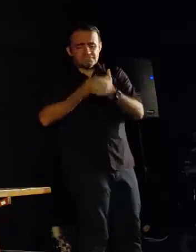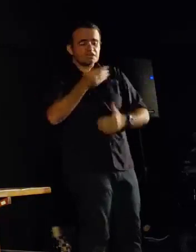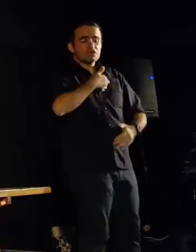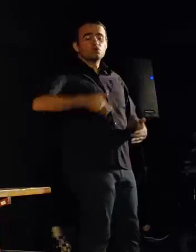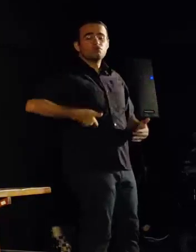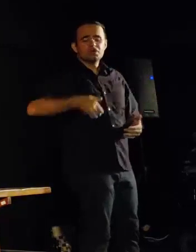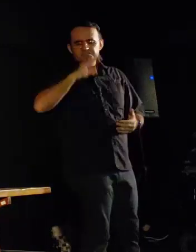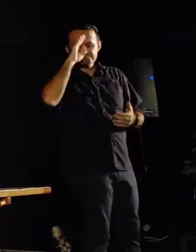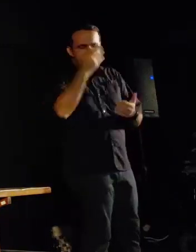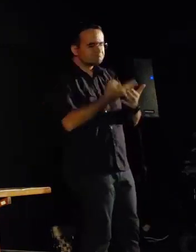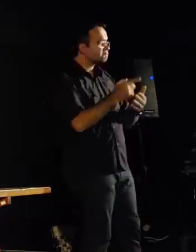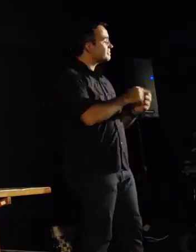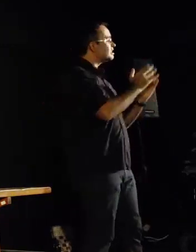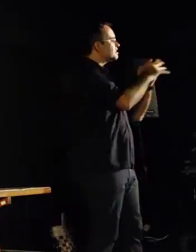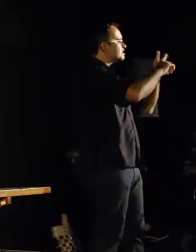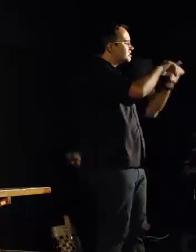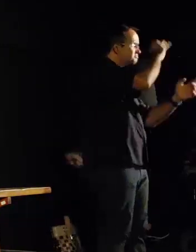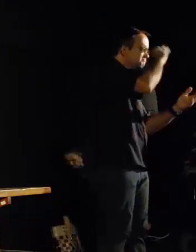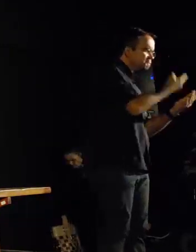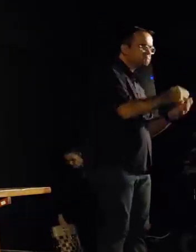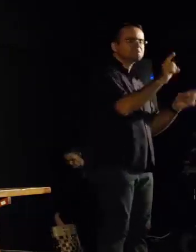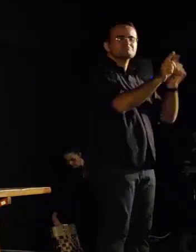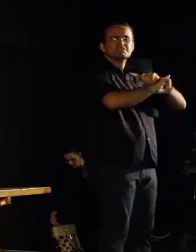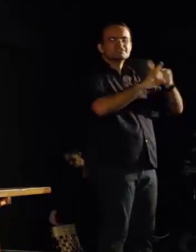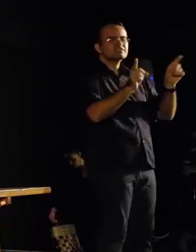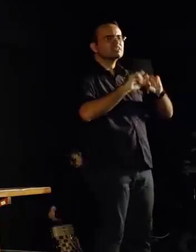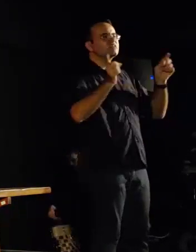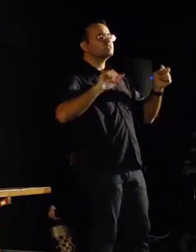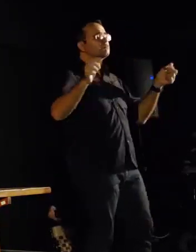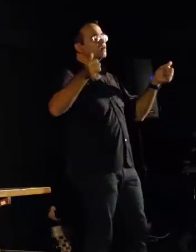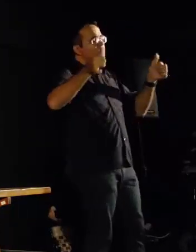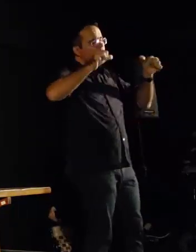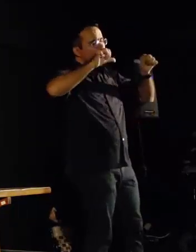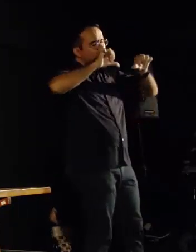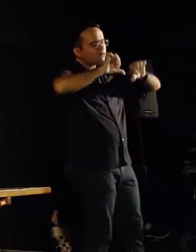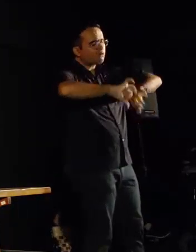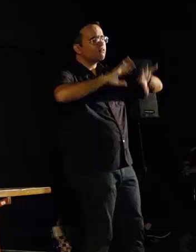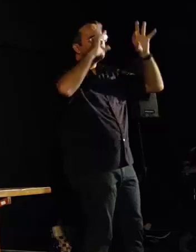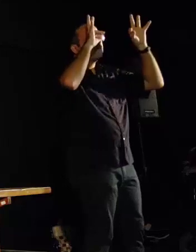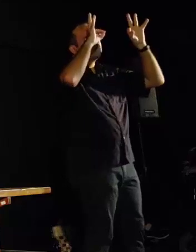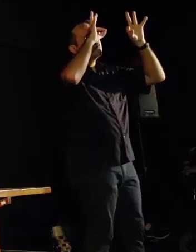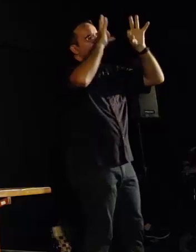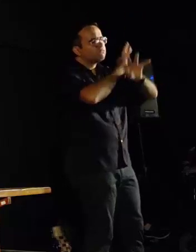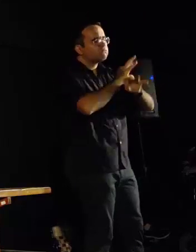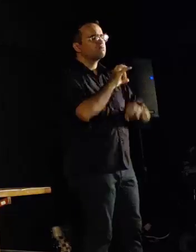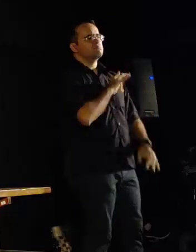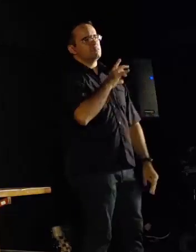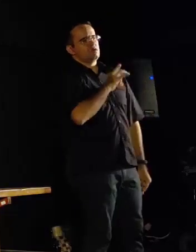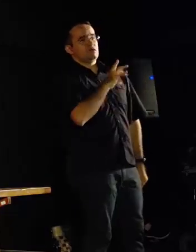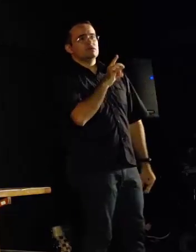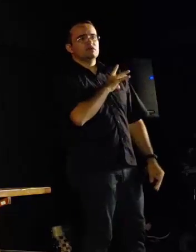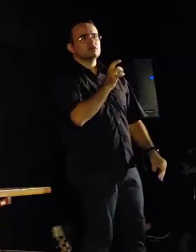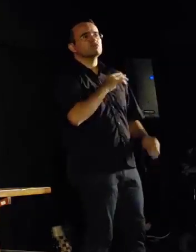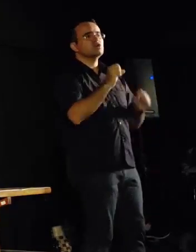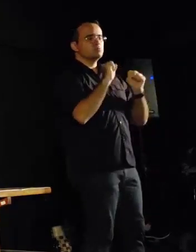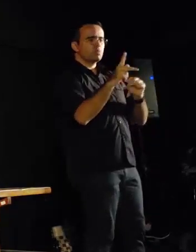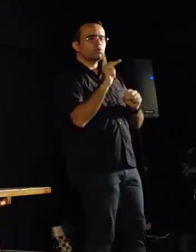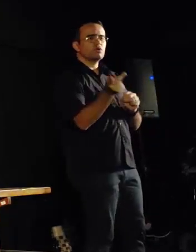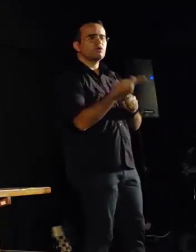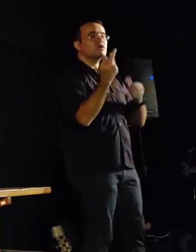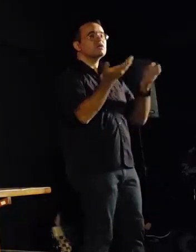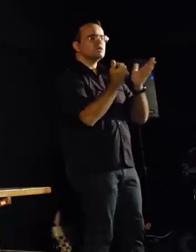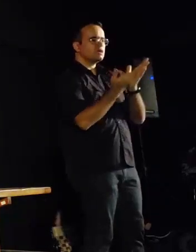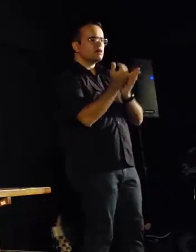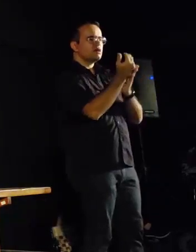dos problemas humanos, esse conjunto de coisas levam para uma profunda desilusão, a um profundo medo. O ascenso das questões de ordem moral, como,